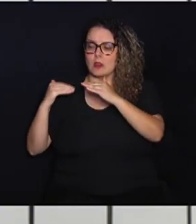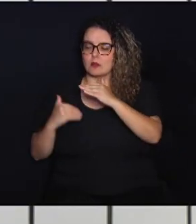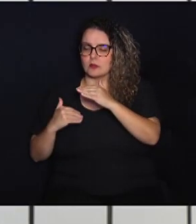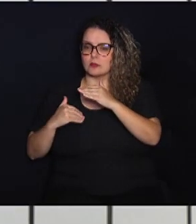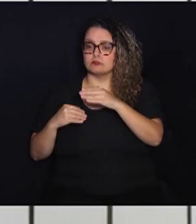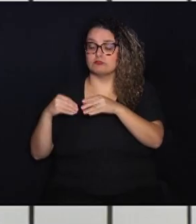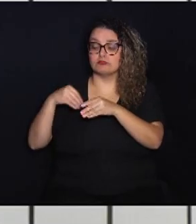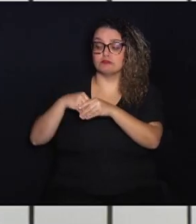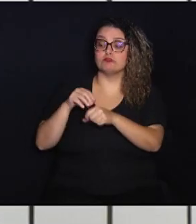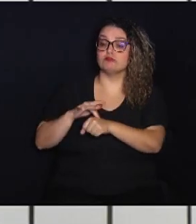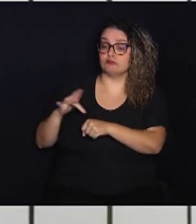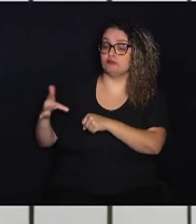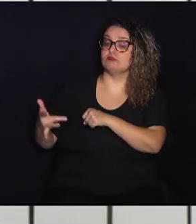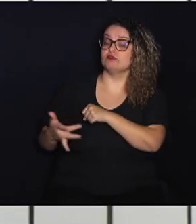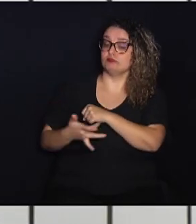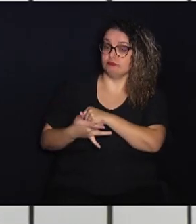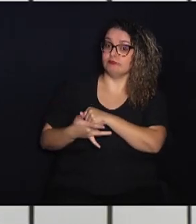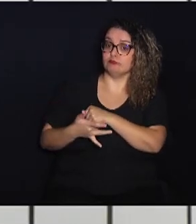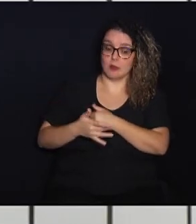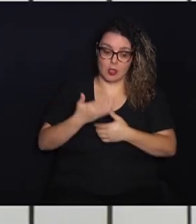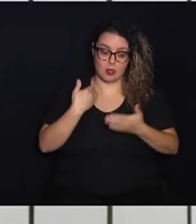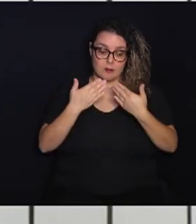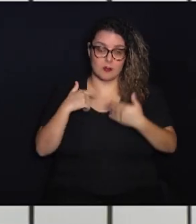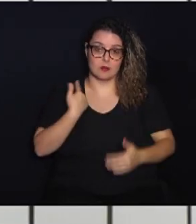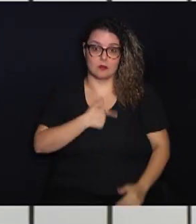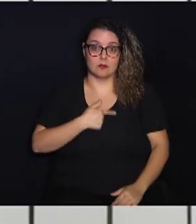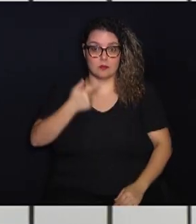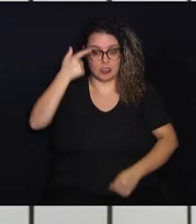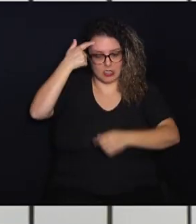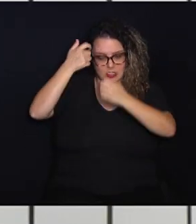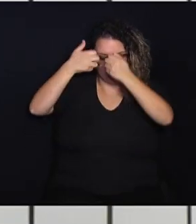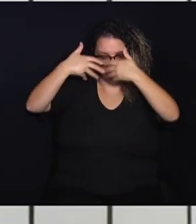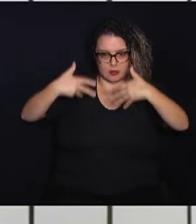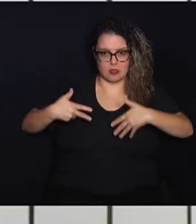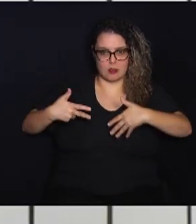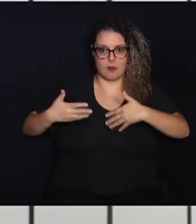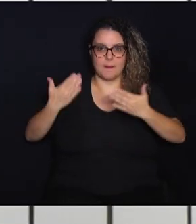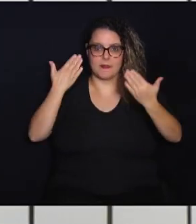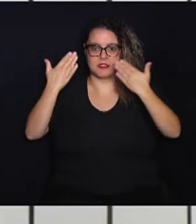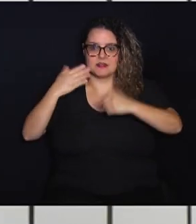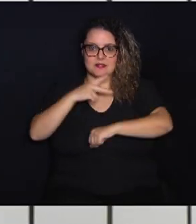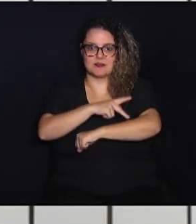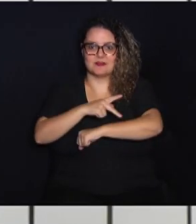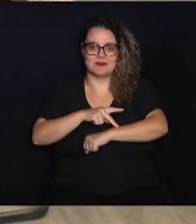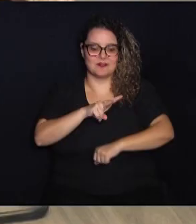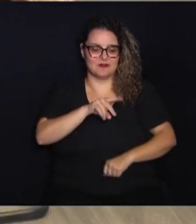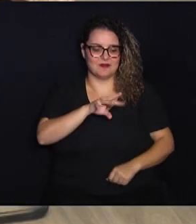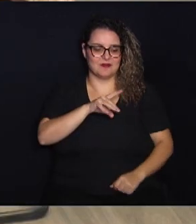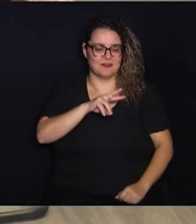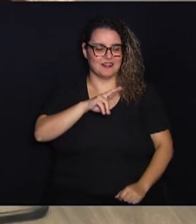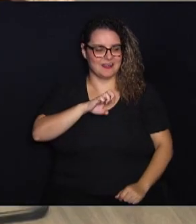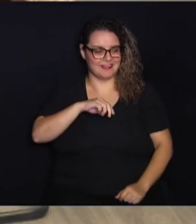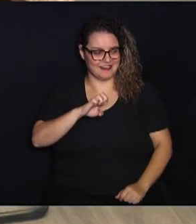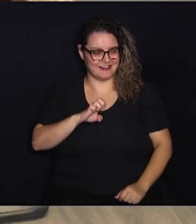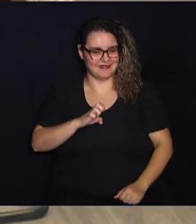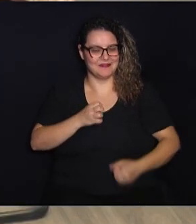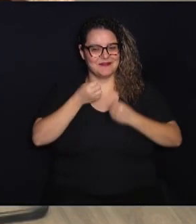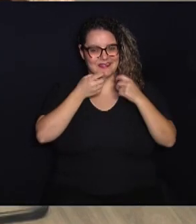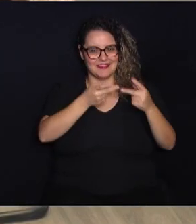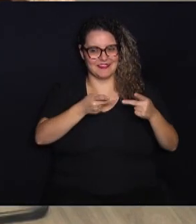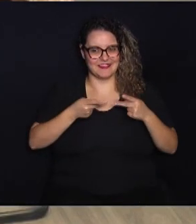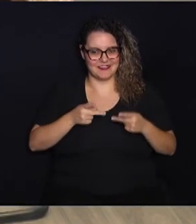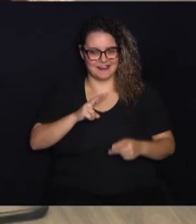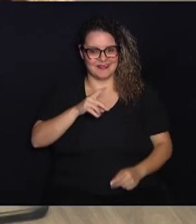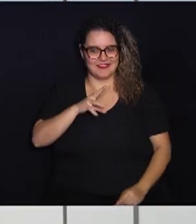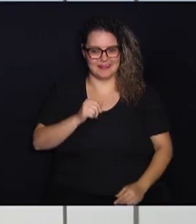Para conversar conosco, convidamos a neuropsicopedagoga Viviane Secato. Seja muito bem-vinda,